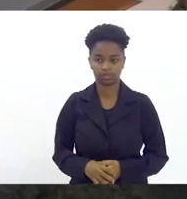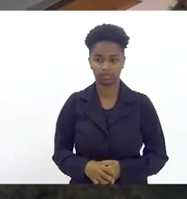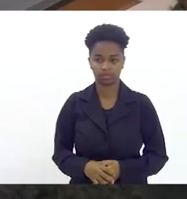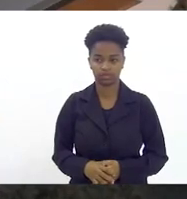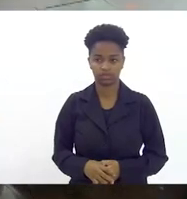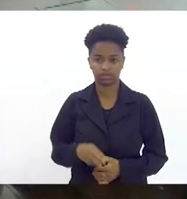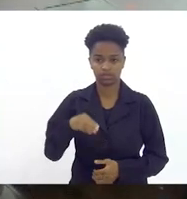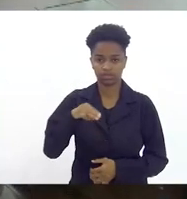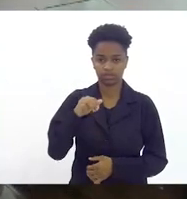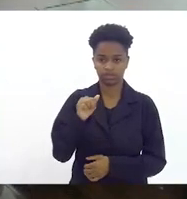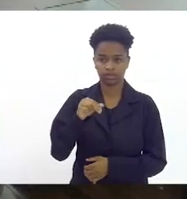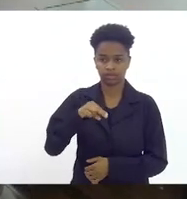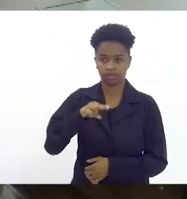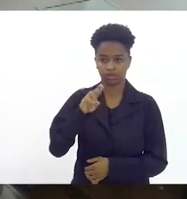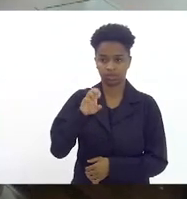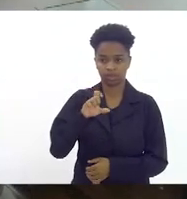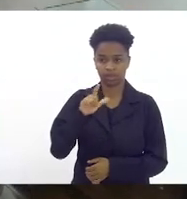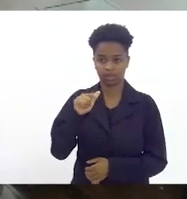Manuela